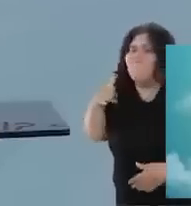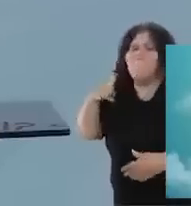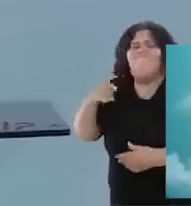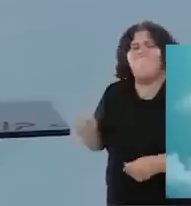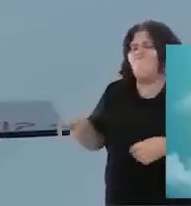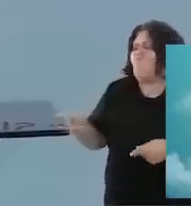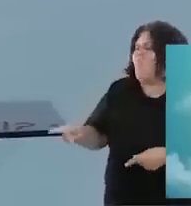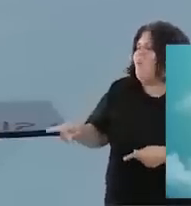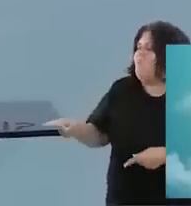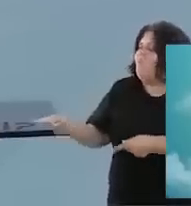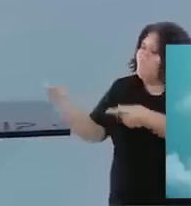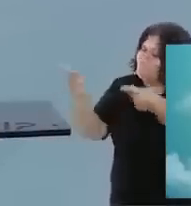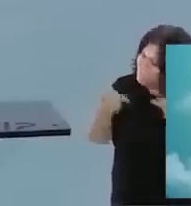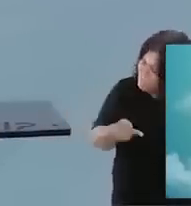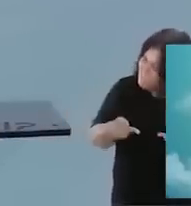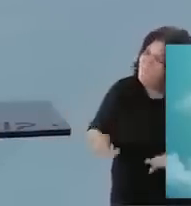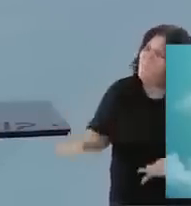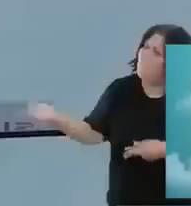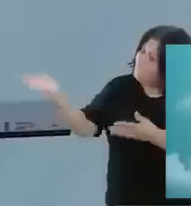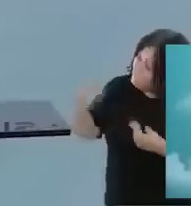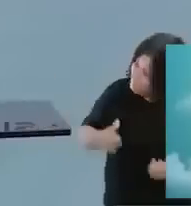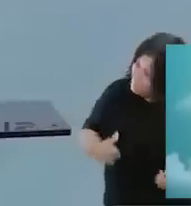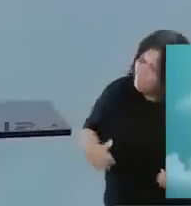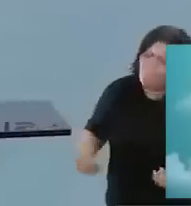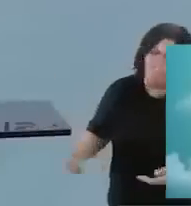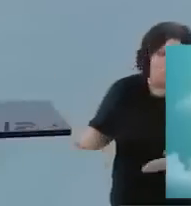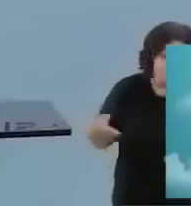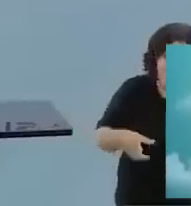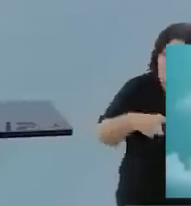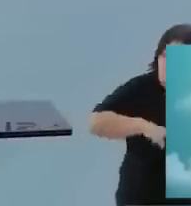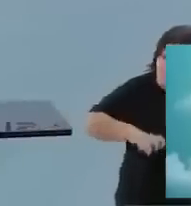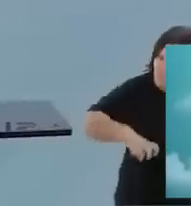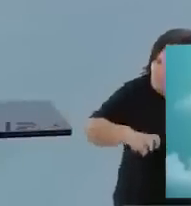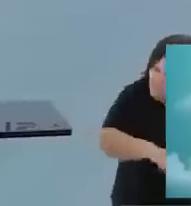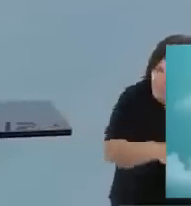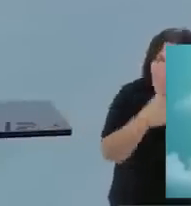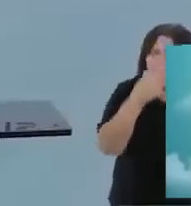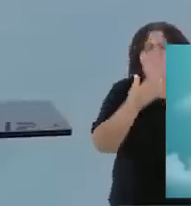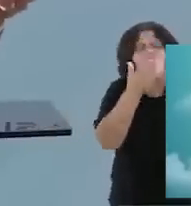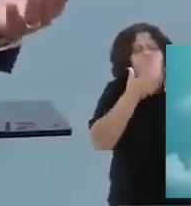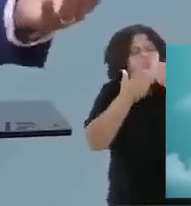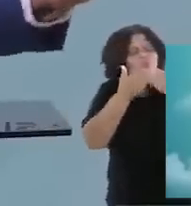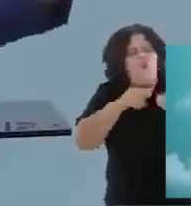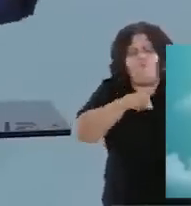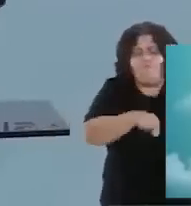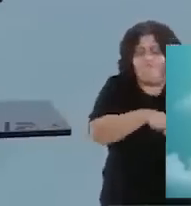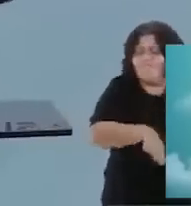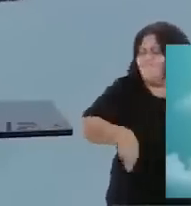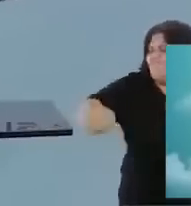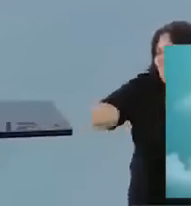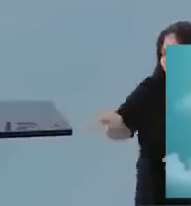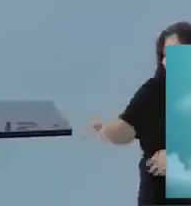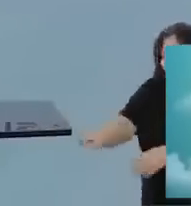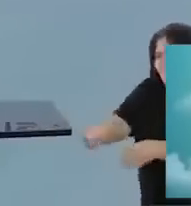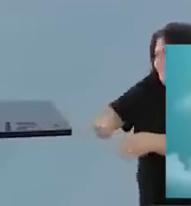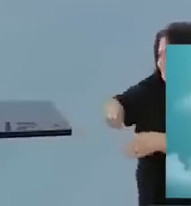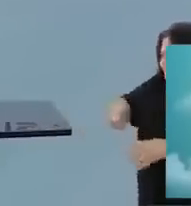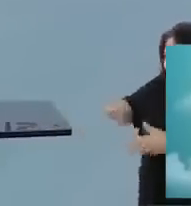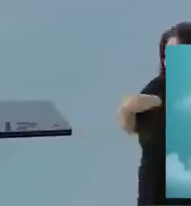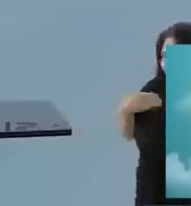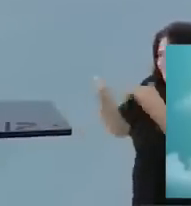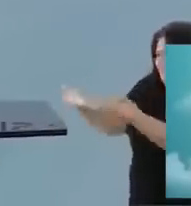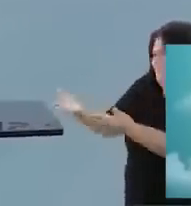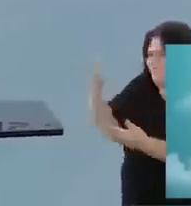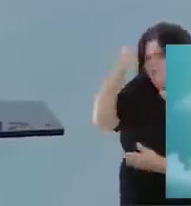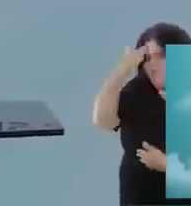jantar especial para você vir jantar conosco. E a pessoa chega e você vai à porta receber, que bom que você veio, esse cardápio foi